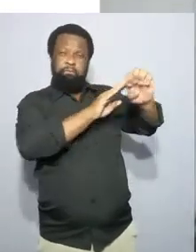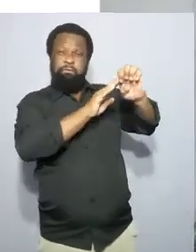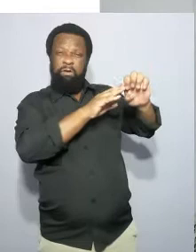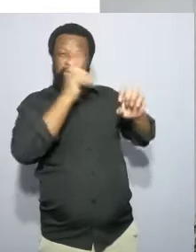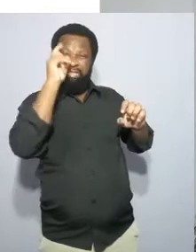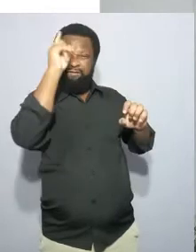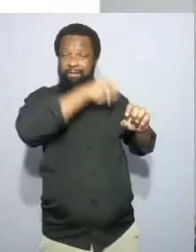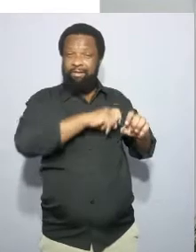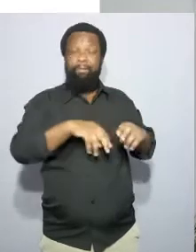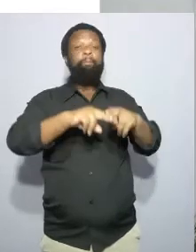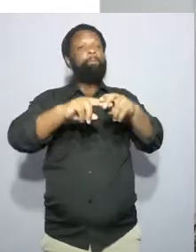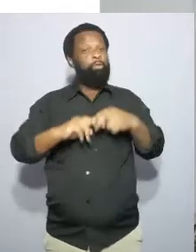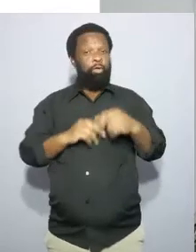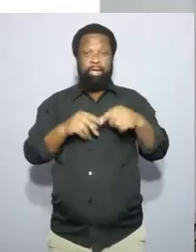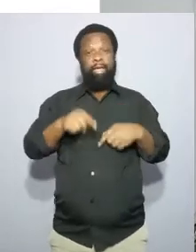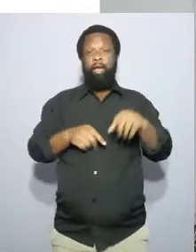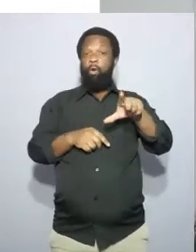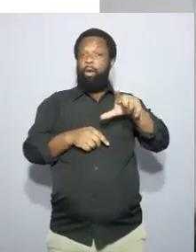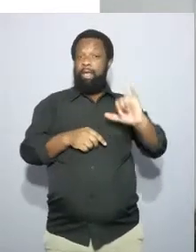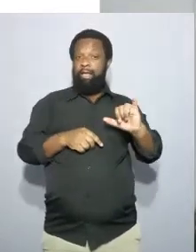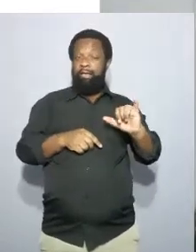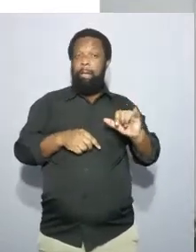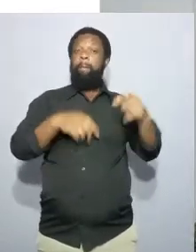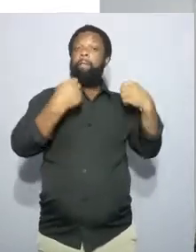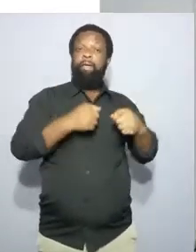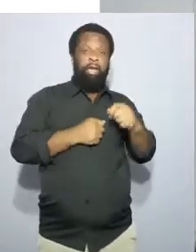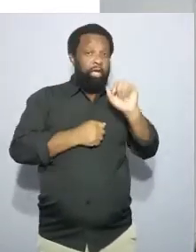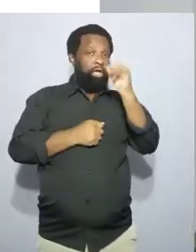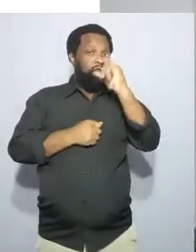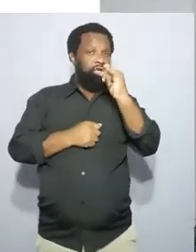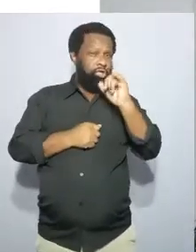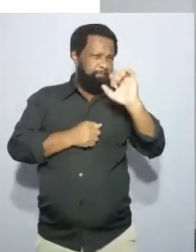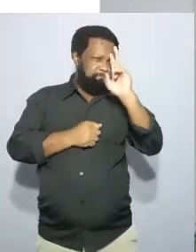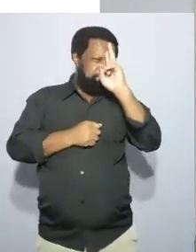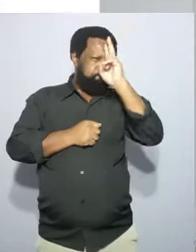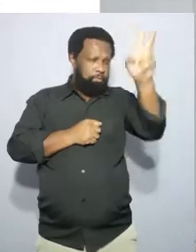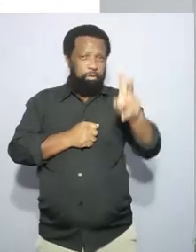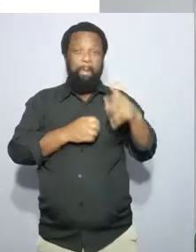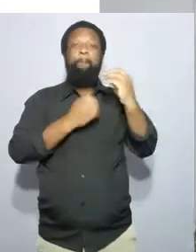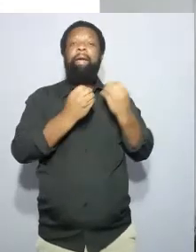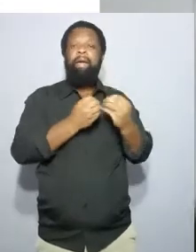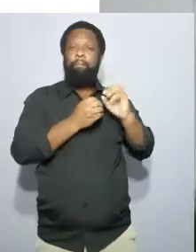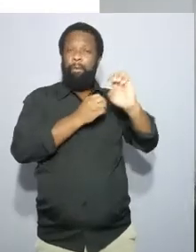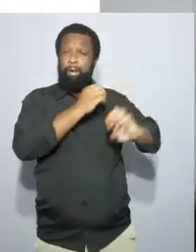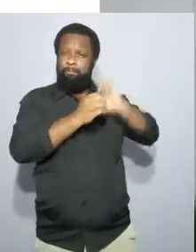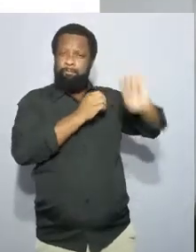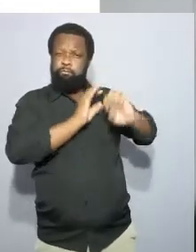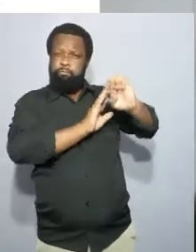preciso, no caso do lítio, precisa absorver mais energia para que esse elétron seja